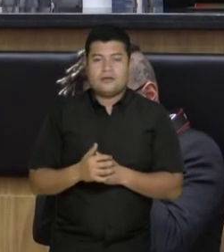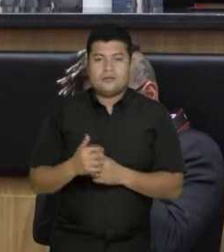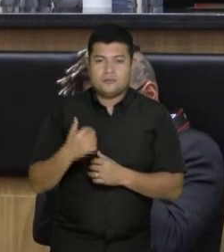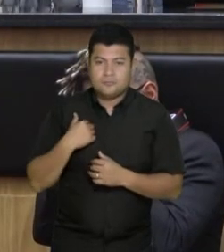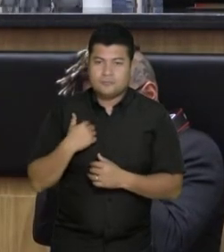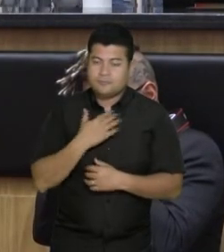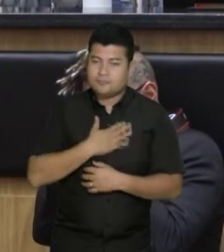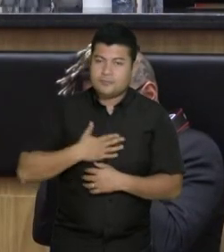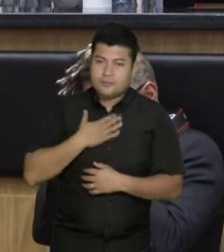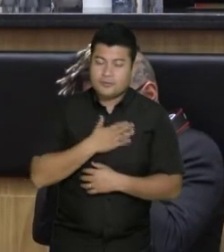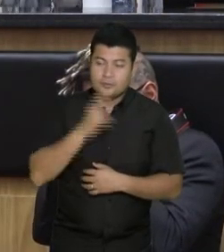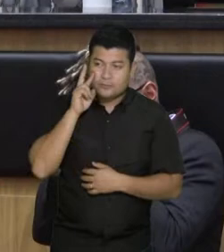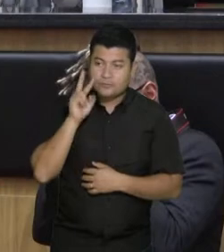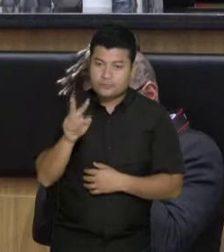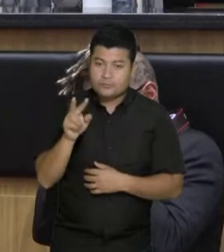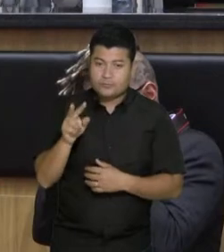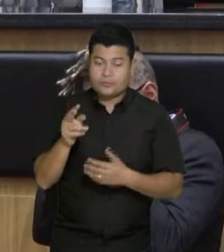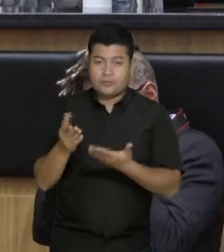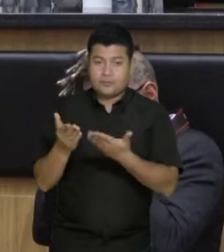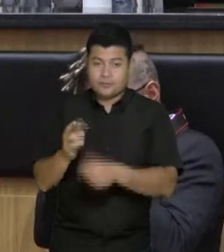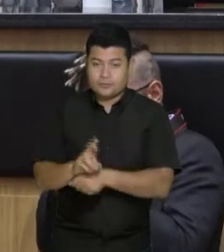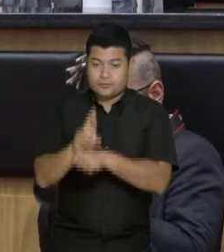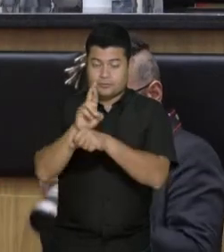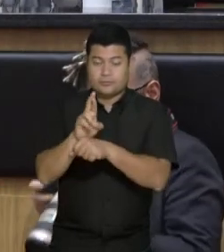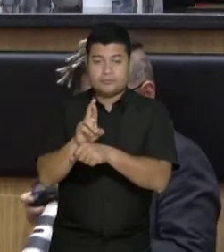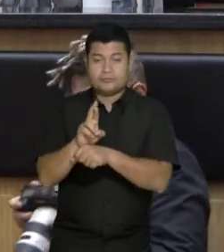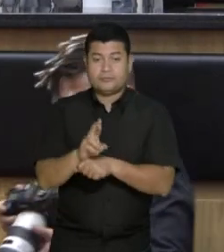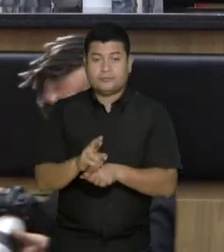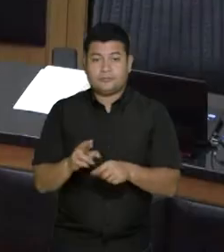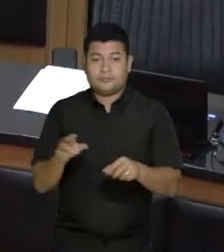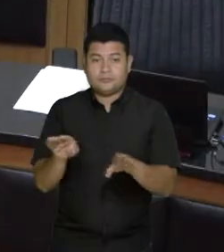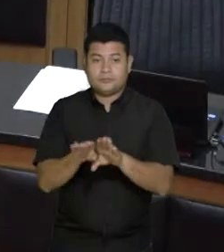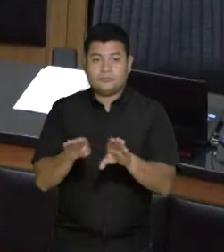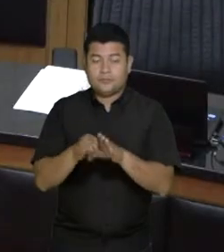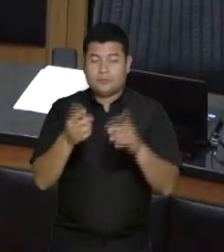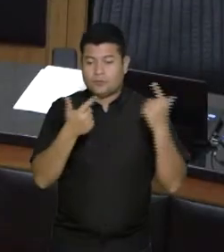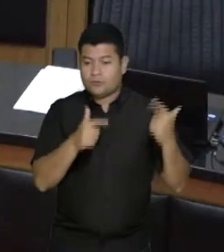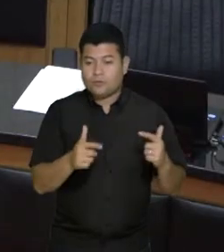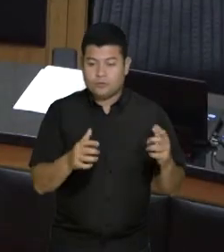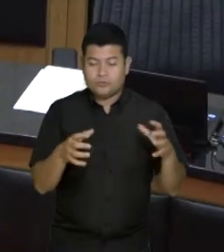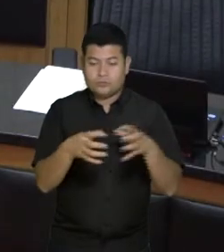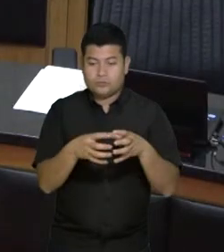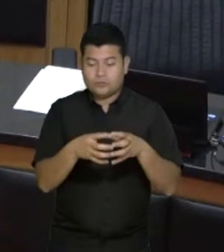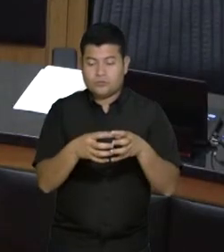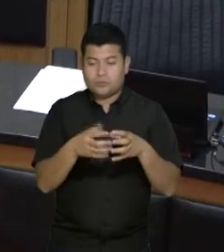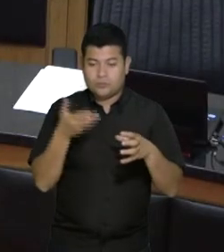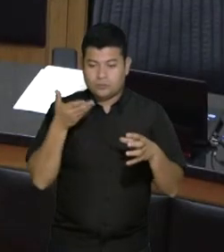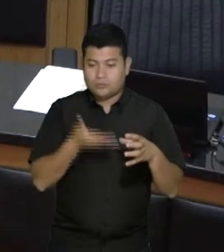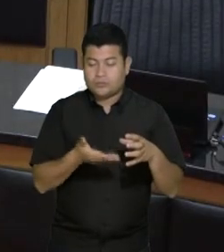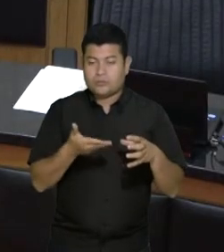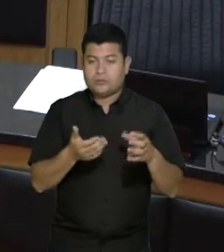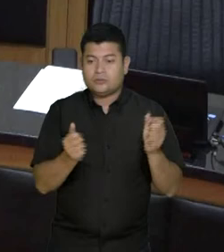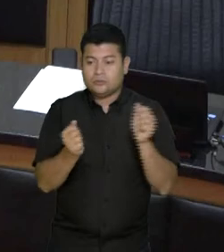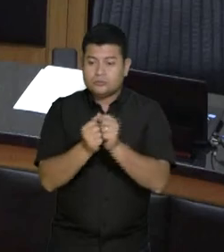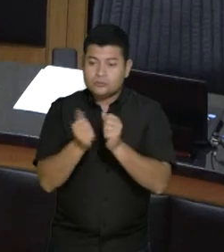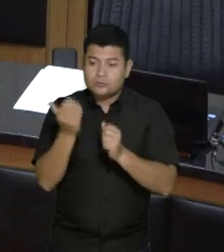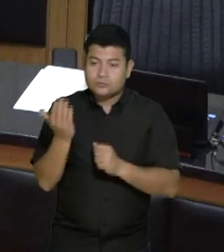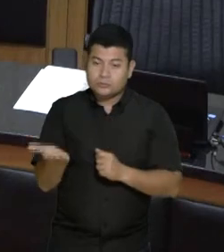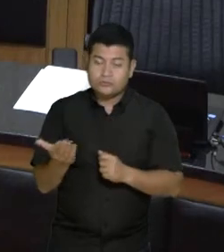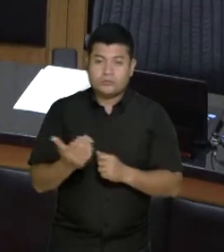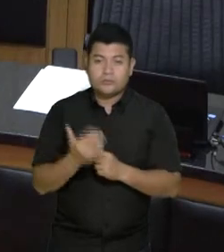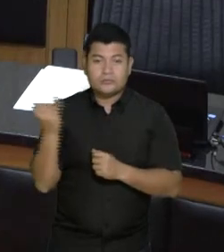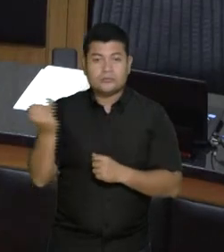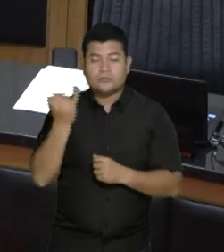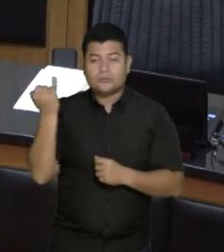representado pela sua pessoa, pelas demais acompanhantes, pela rainha, pelas princesas que estão aqui. É muito